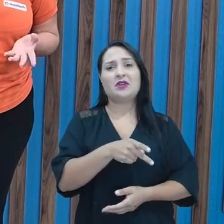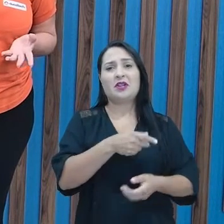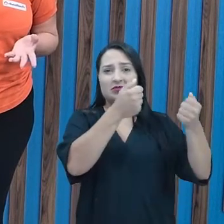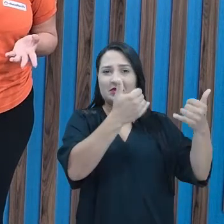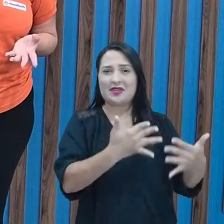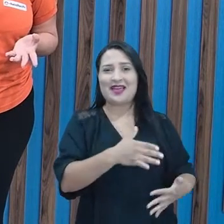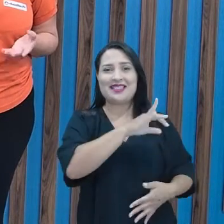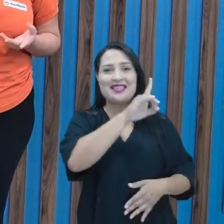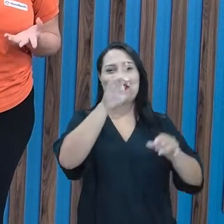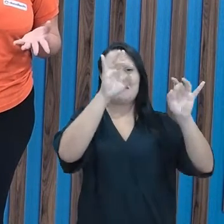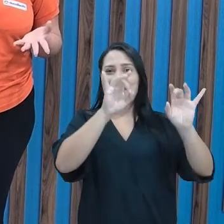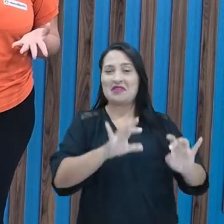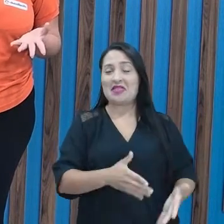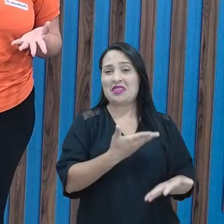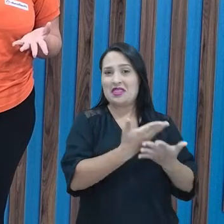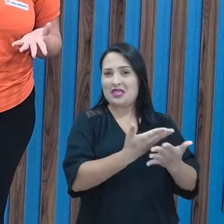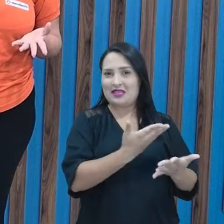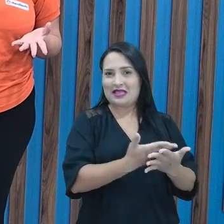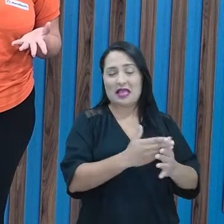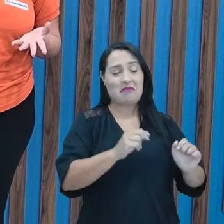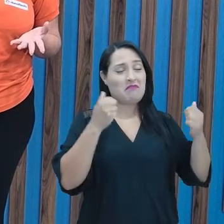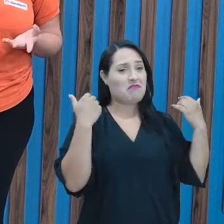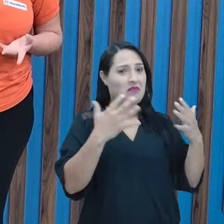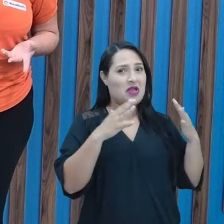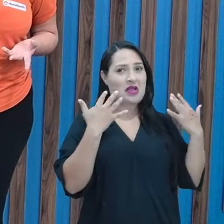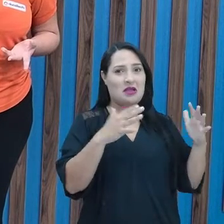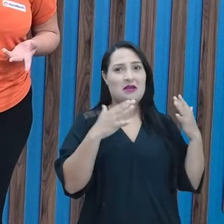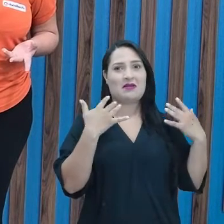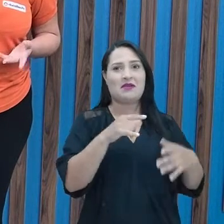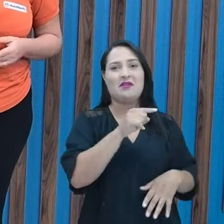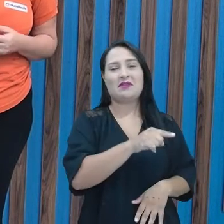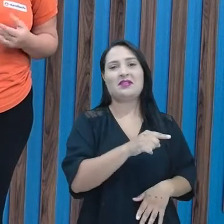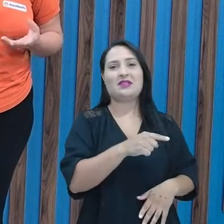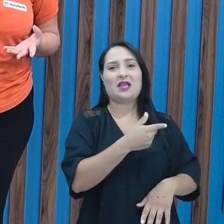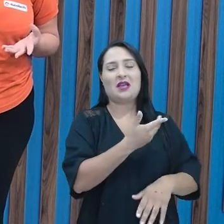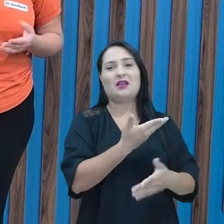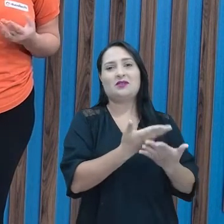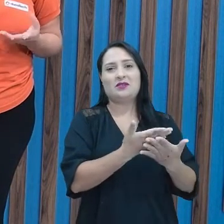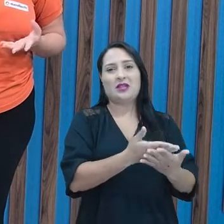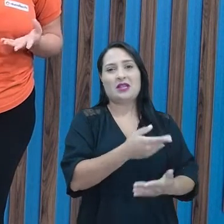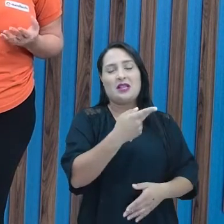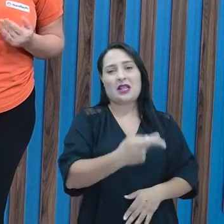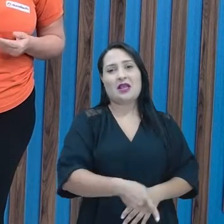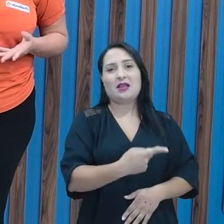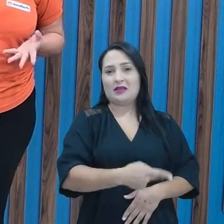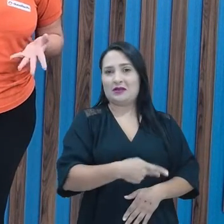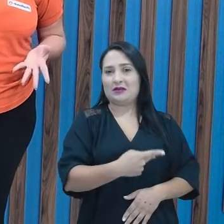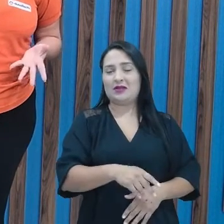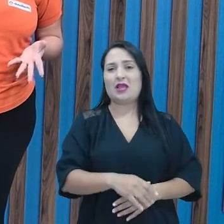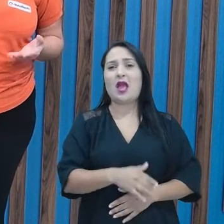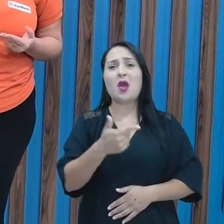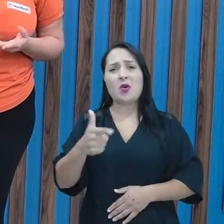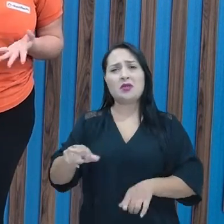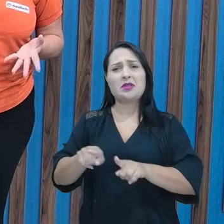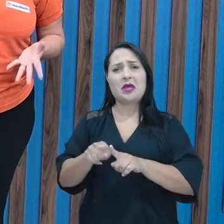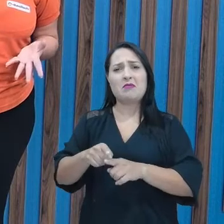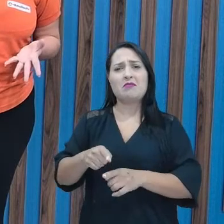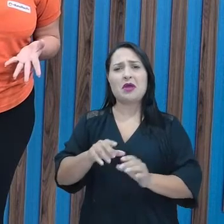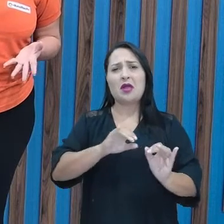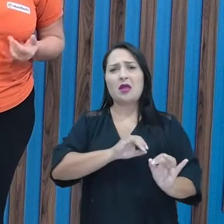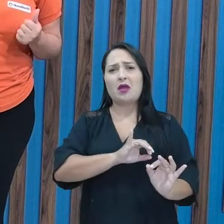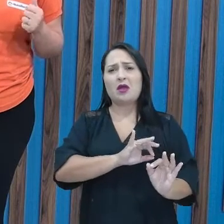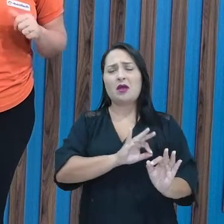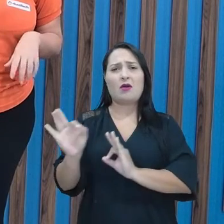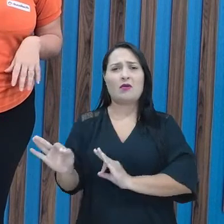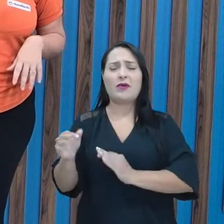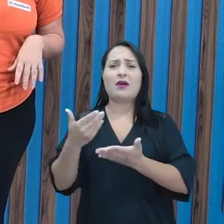do estudante. Parabéns para você, estudante do Educa Recife. A outra forma, a outra maneira é através do YouTube, para você acompanhar as